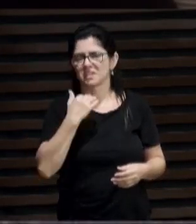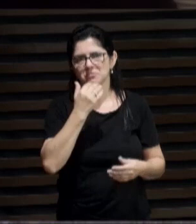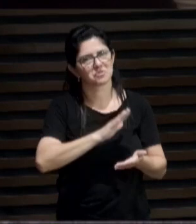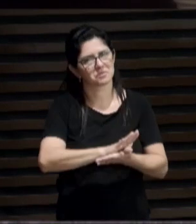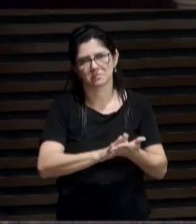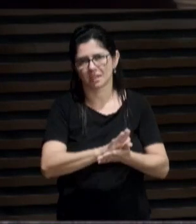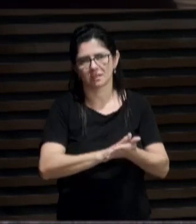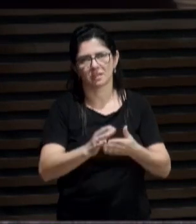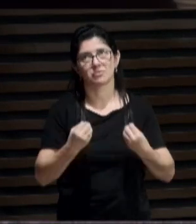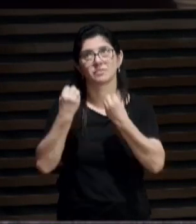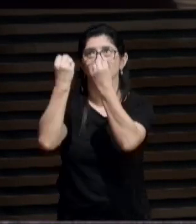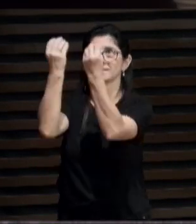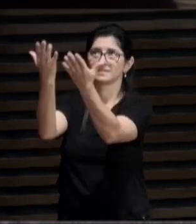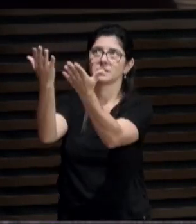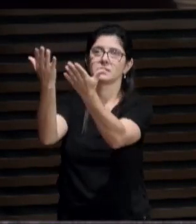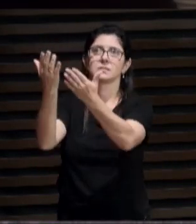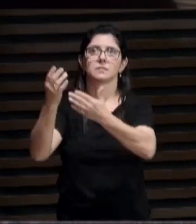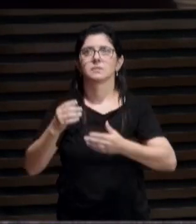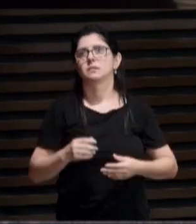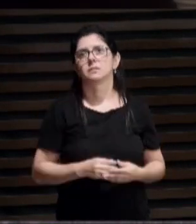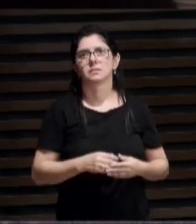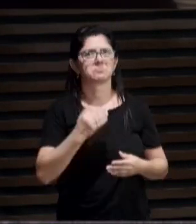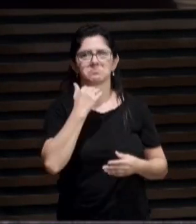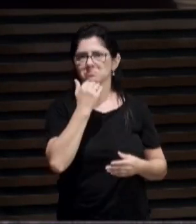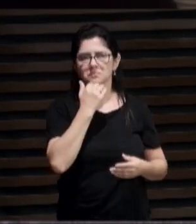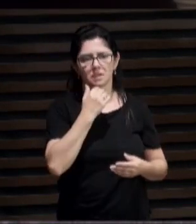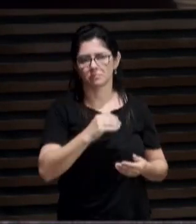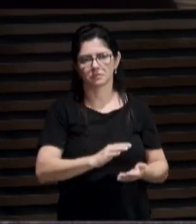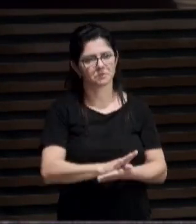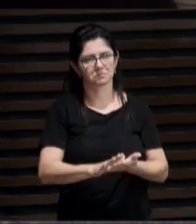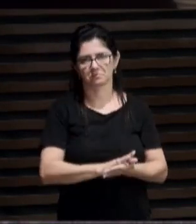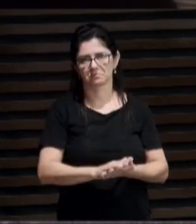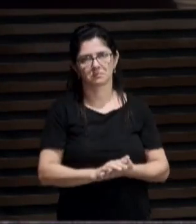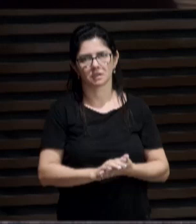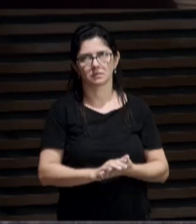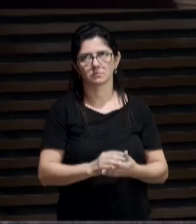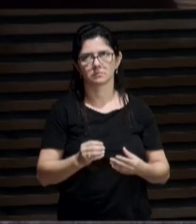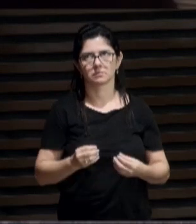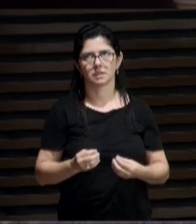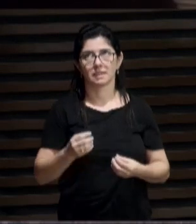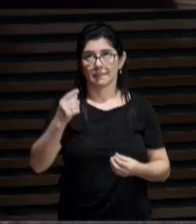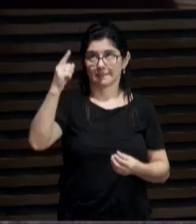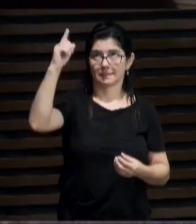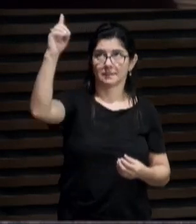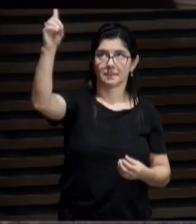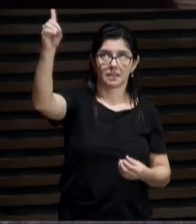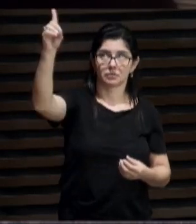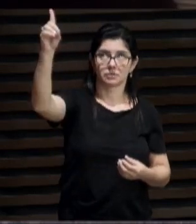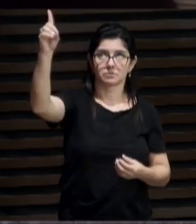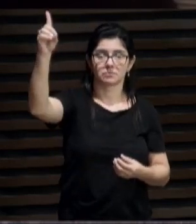Deus. Nós não temos nada que possa ser dado a Deus se Ele não